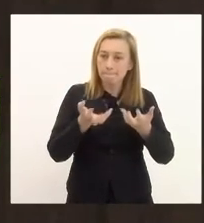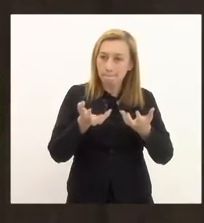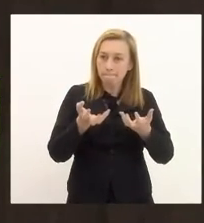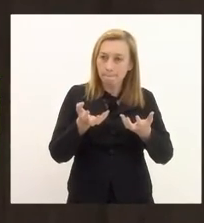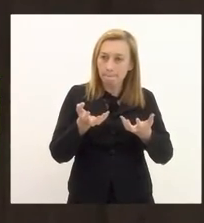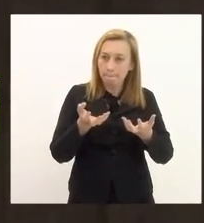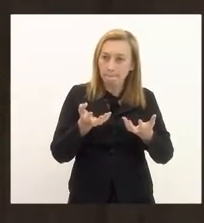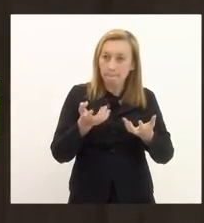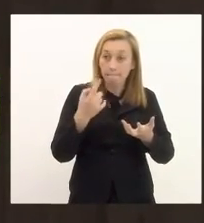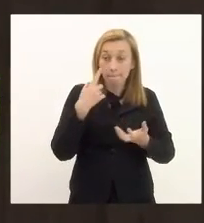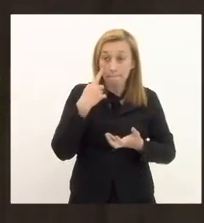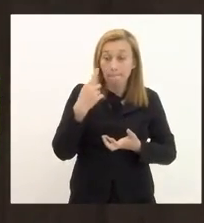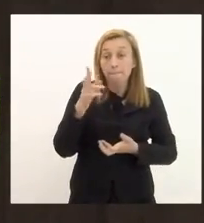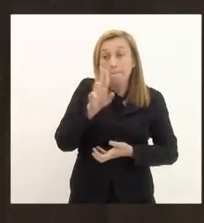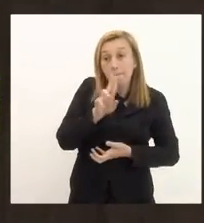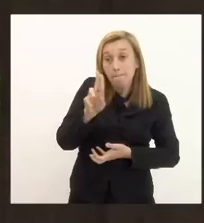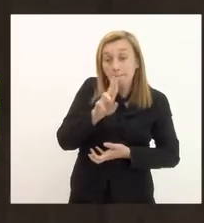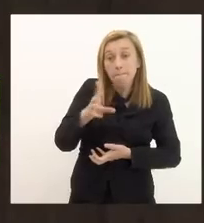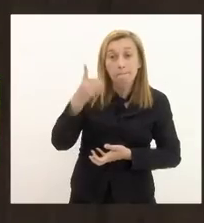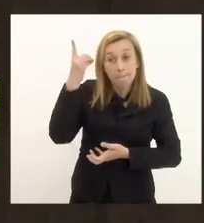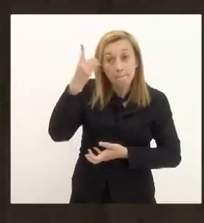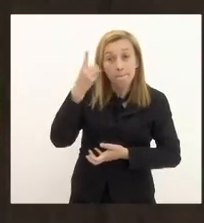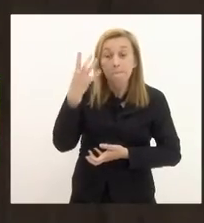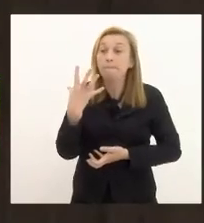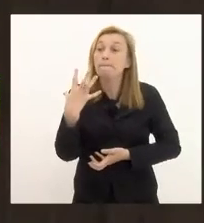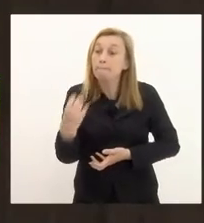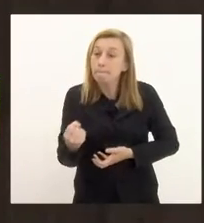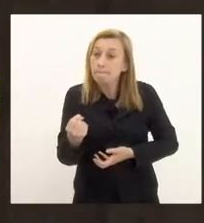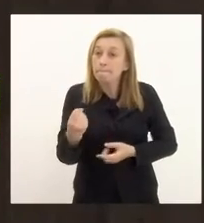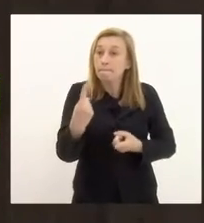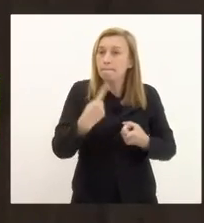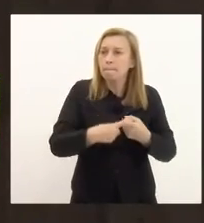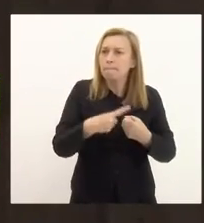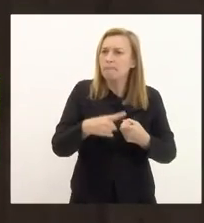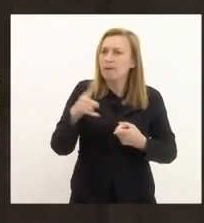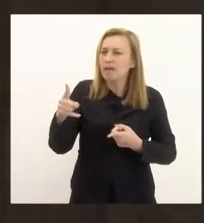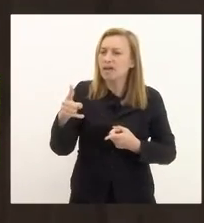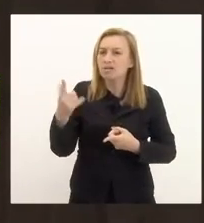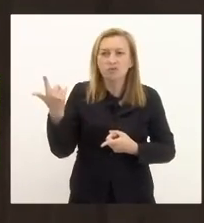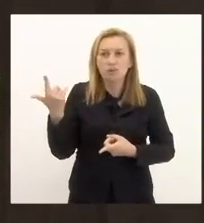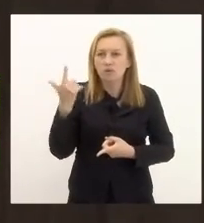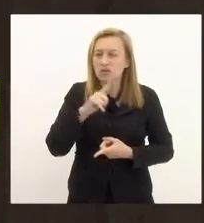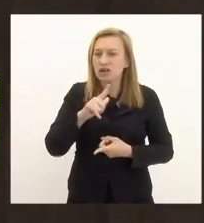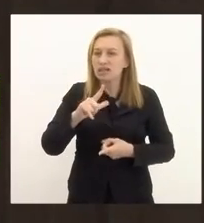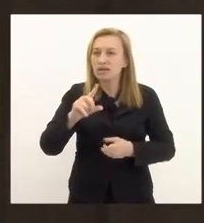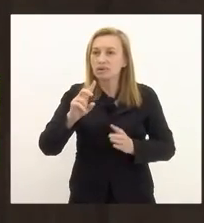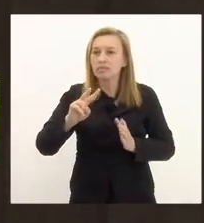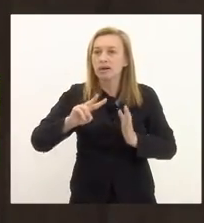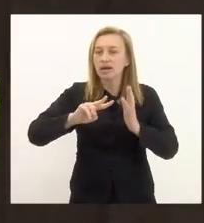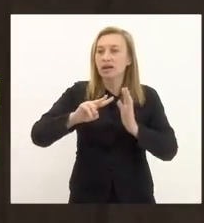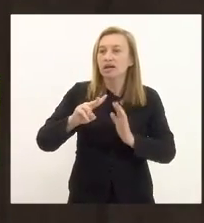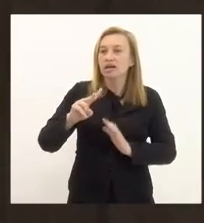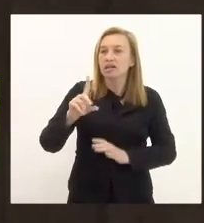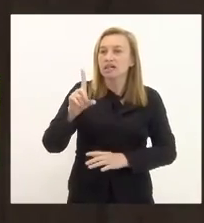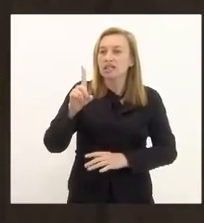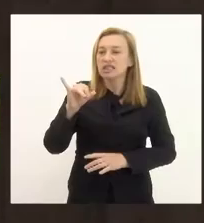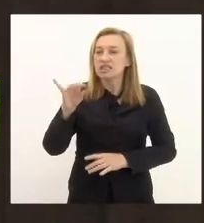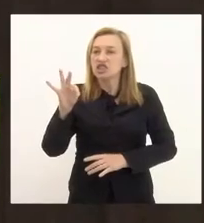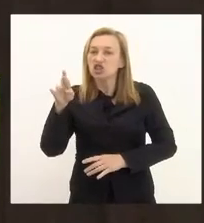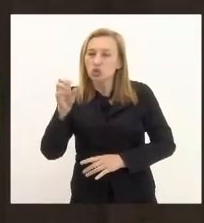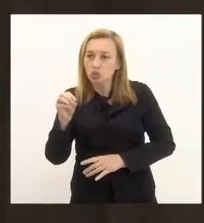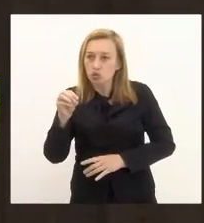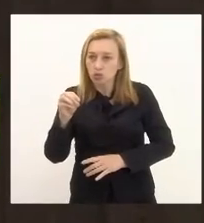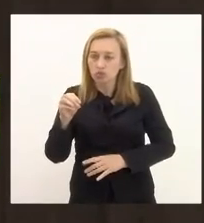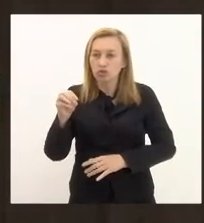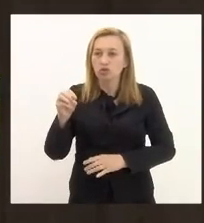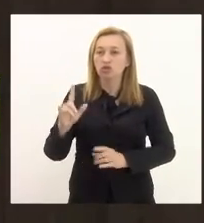o rosto e o nome dos deputados que são coniventes com isso porque eles não vão ganhar nem para síndico de prédio nas próximas eleições